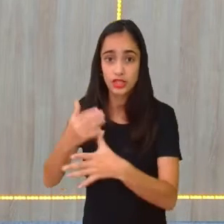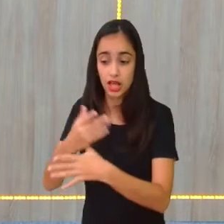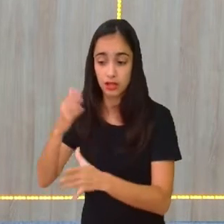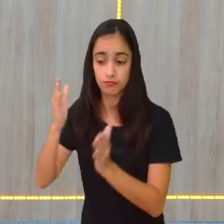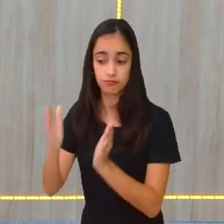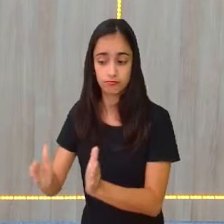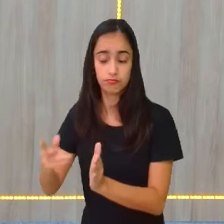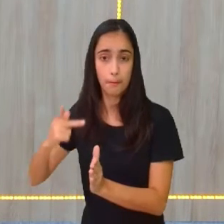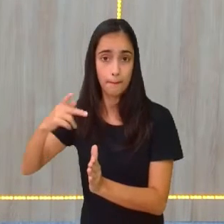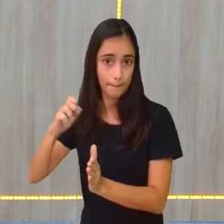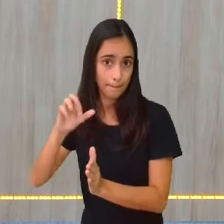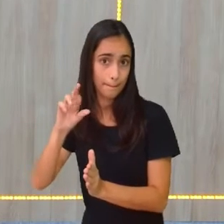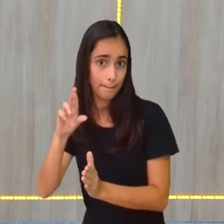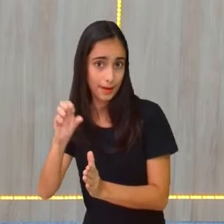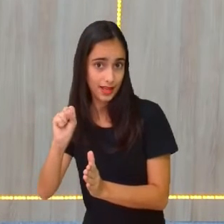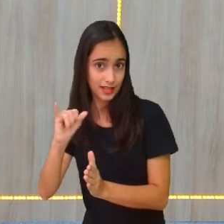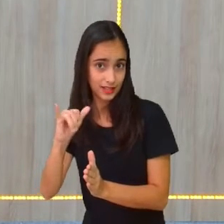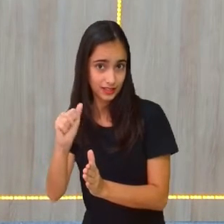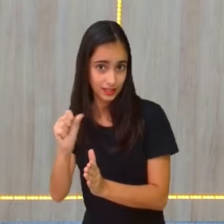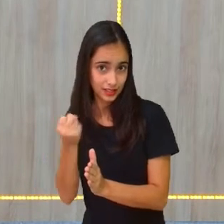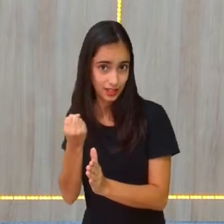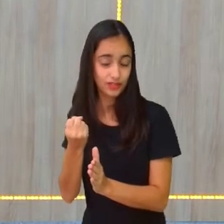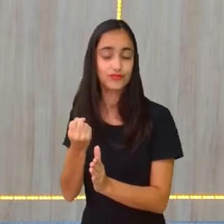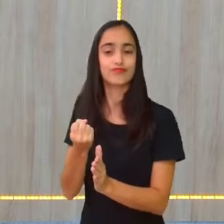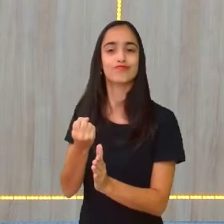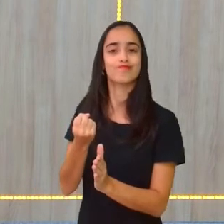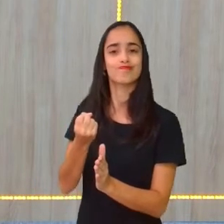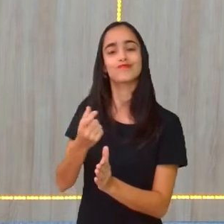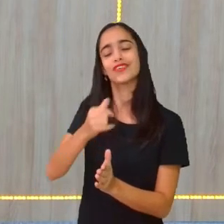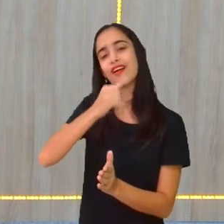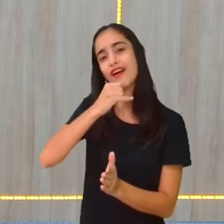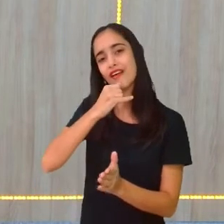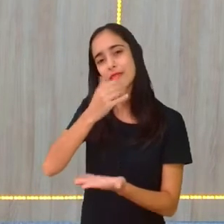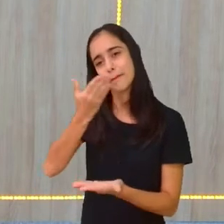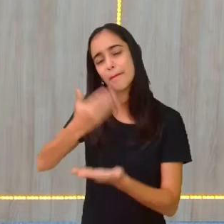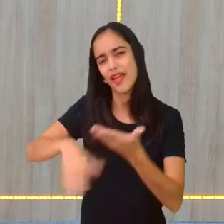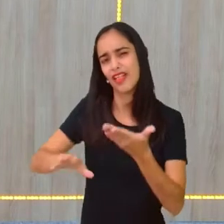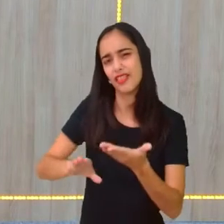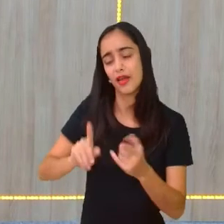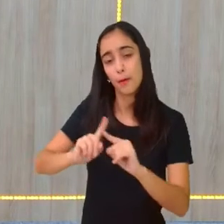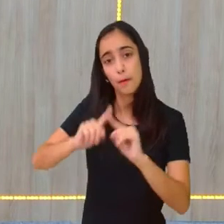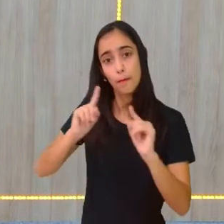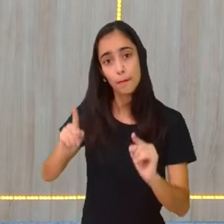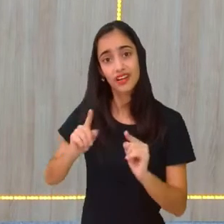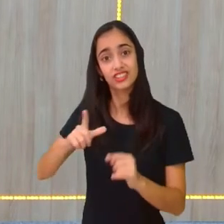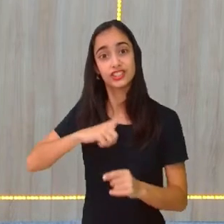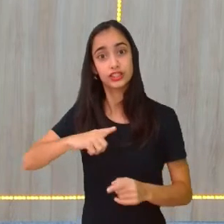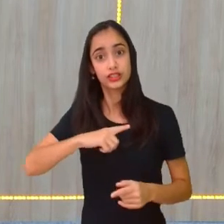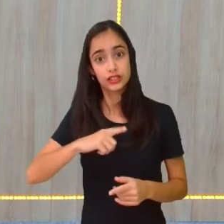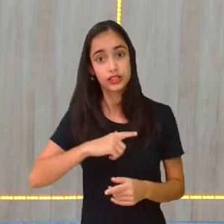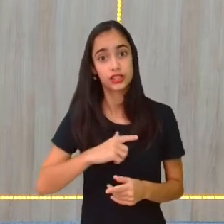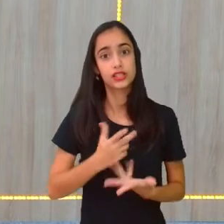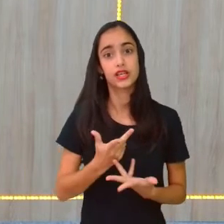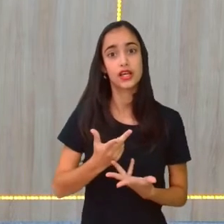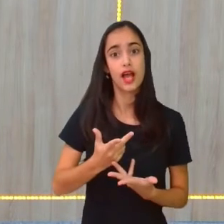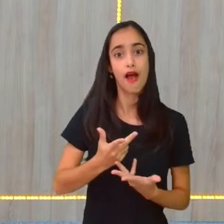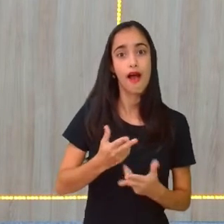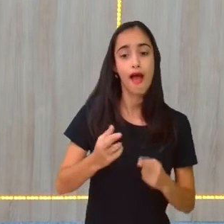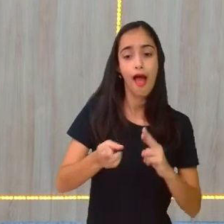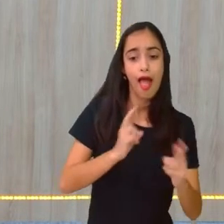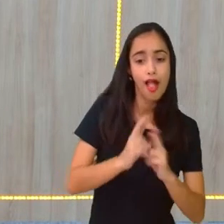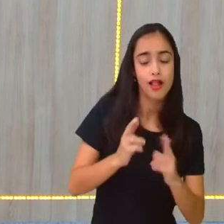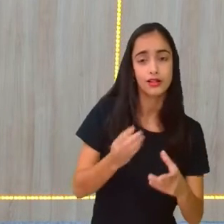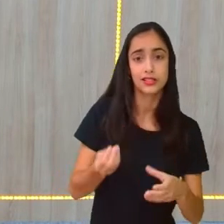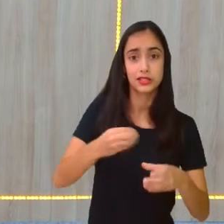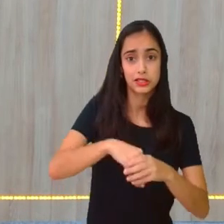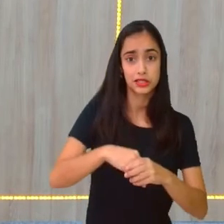ainda promoviam ali algum tipo de ameaça, né, ao comércio grego na região e resolveram fortalecer a